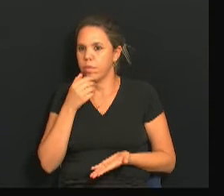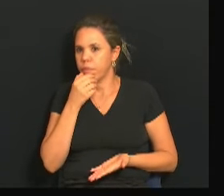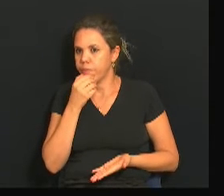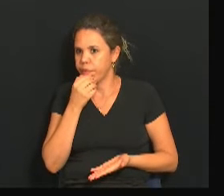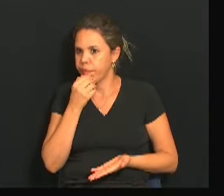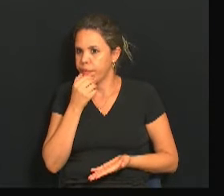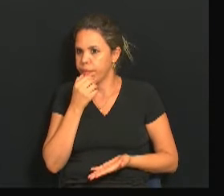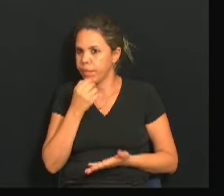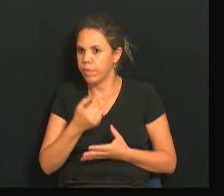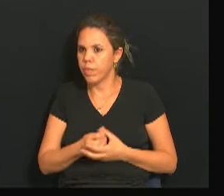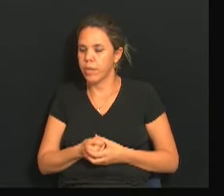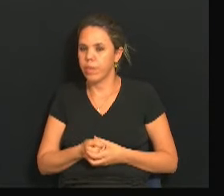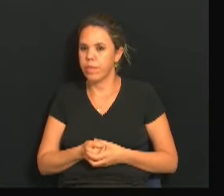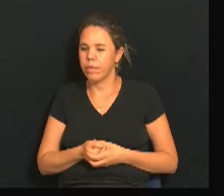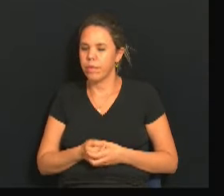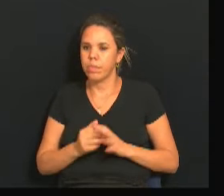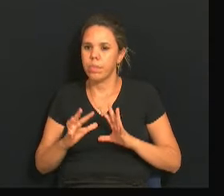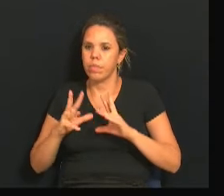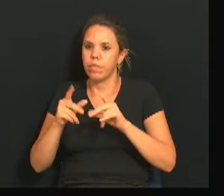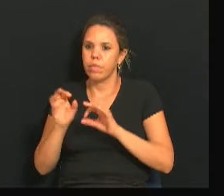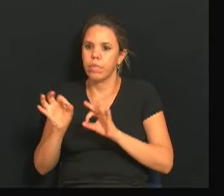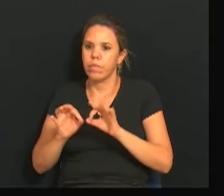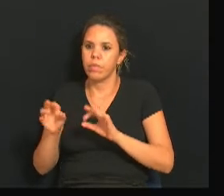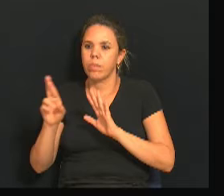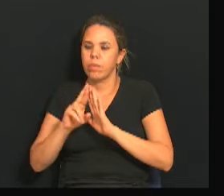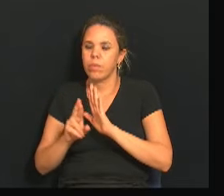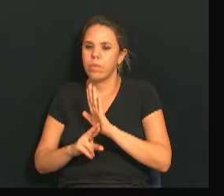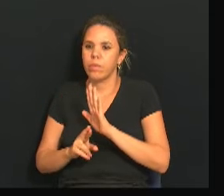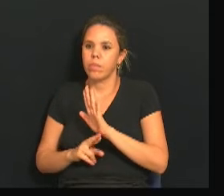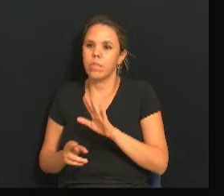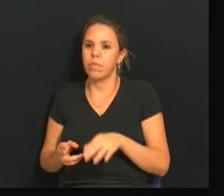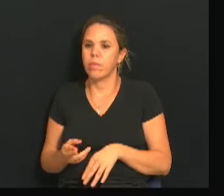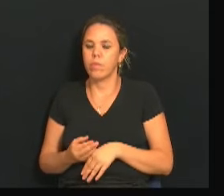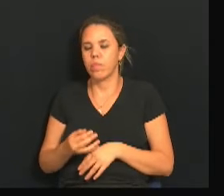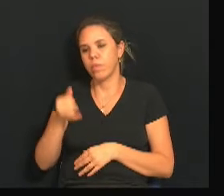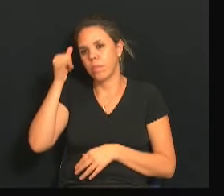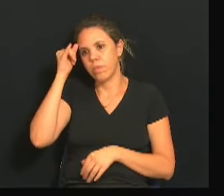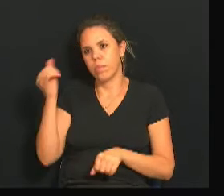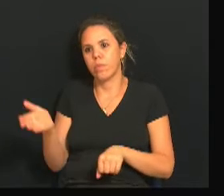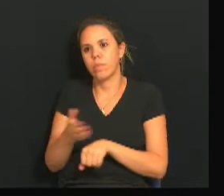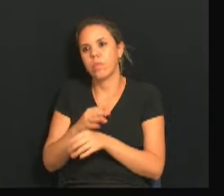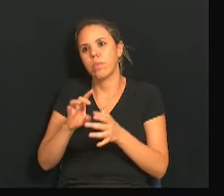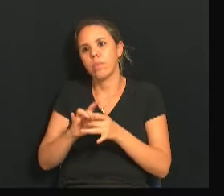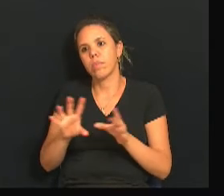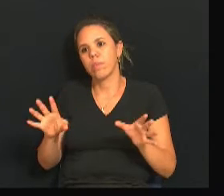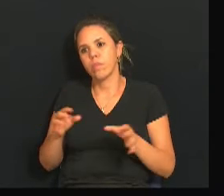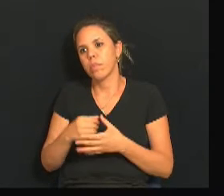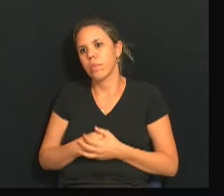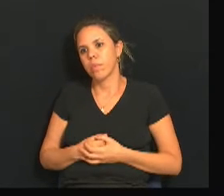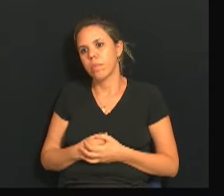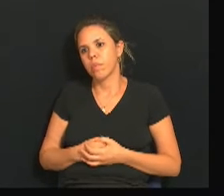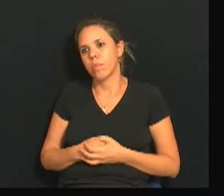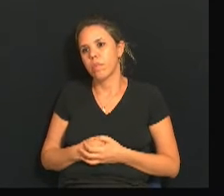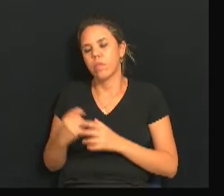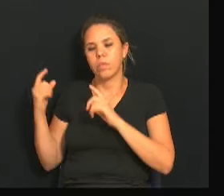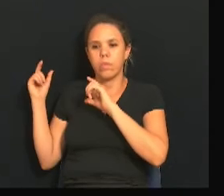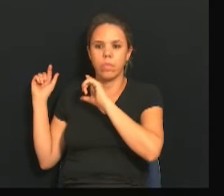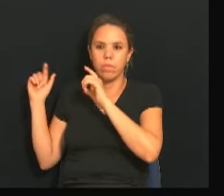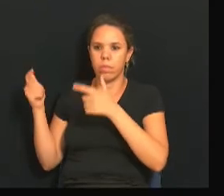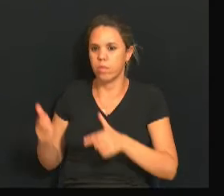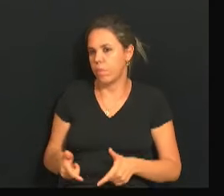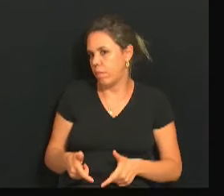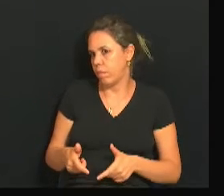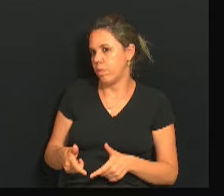de introdução de normas antidemocráticas, né, de normas conservadoras,